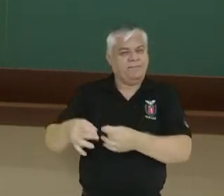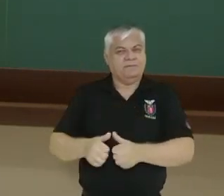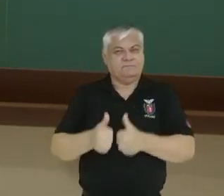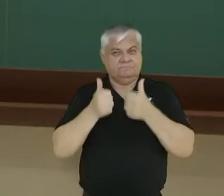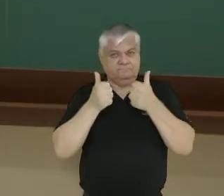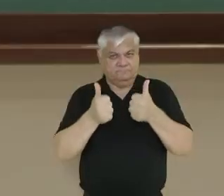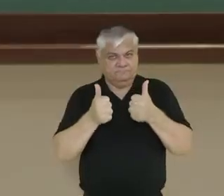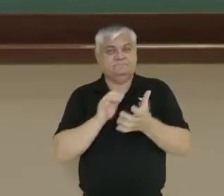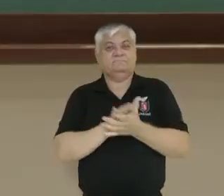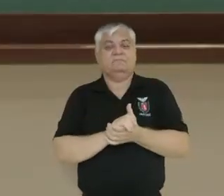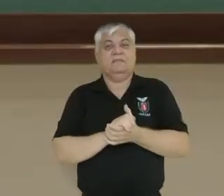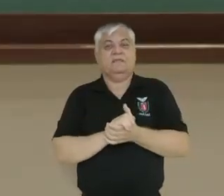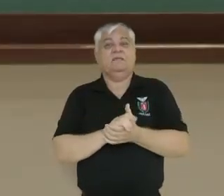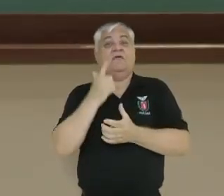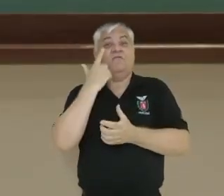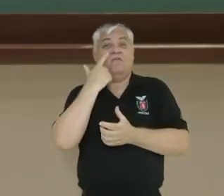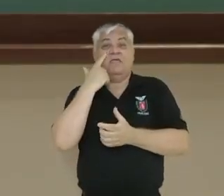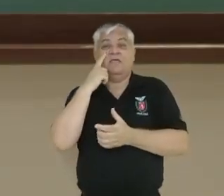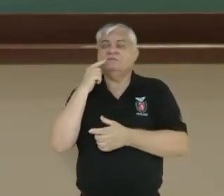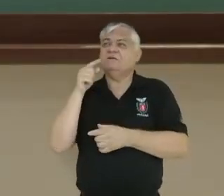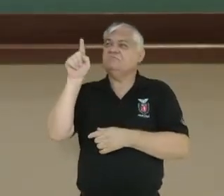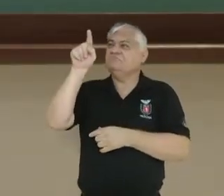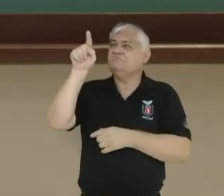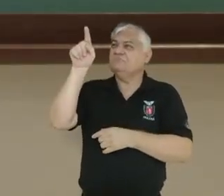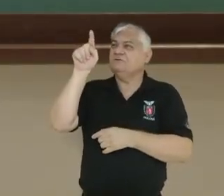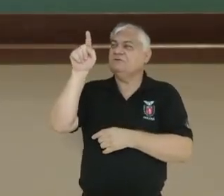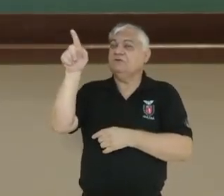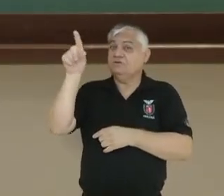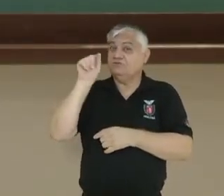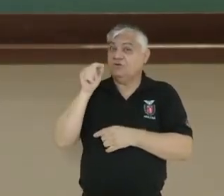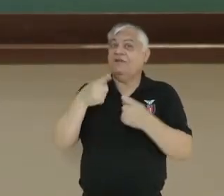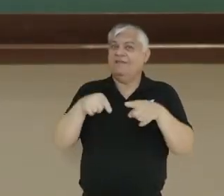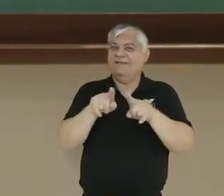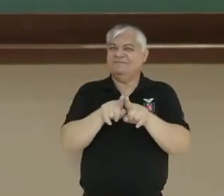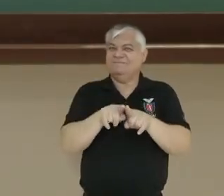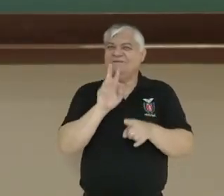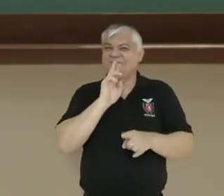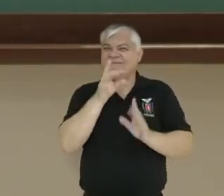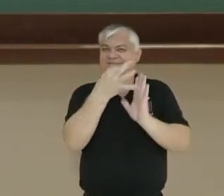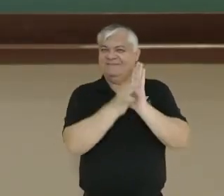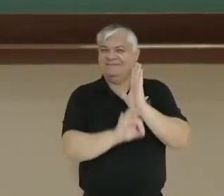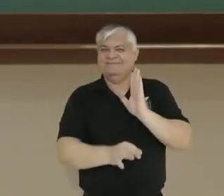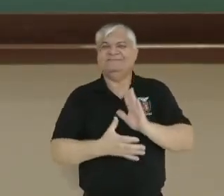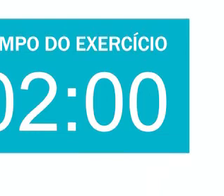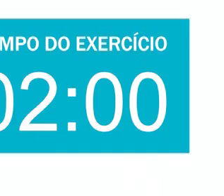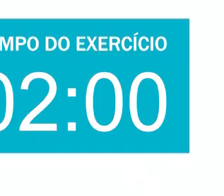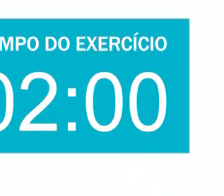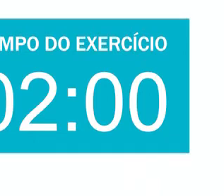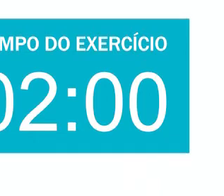sudeste. Então, analisem ali, escrevam a resposta e nós voltamos em seguida com a correção.